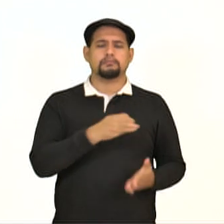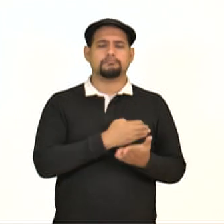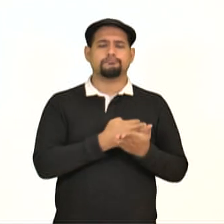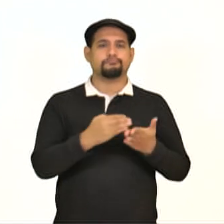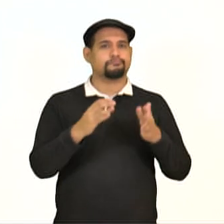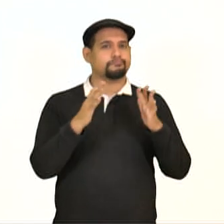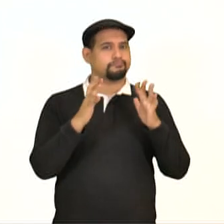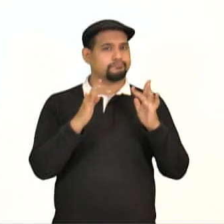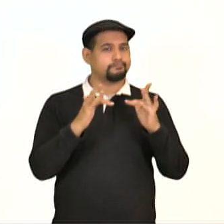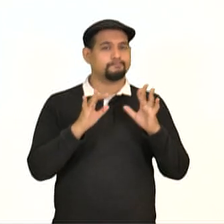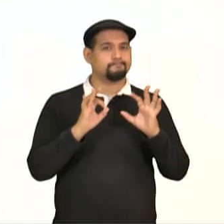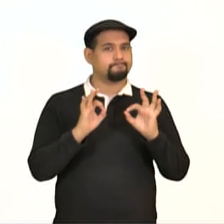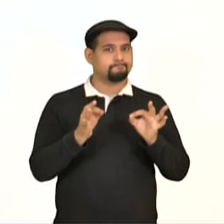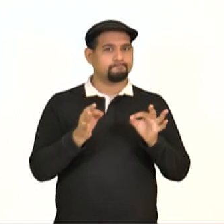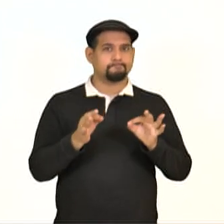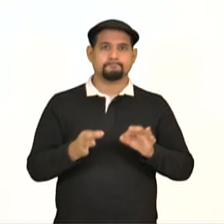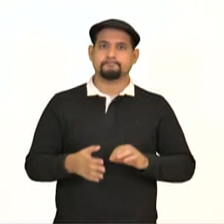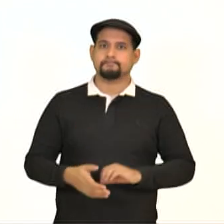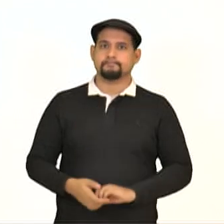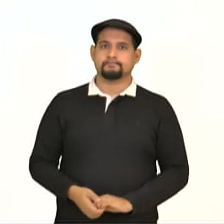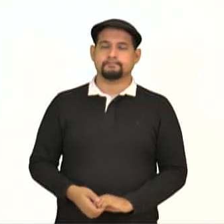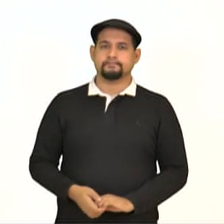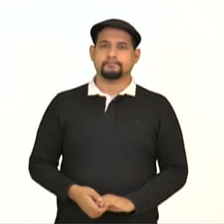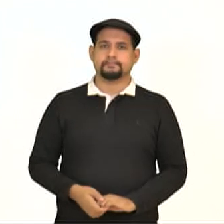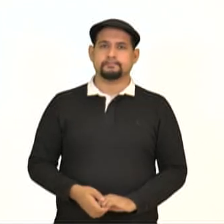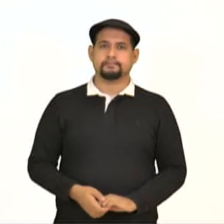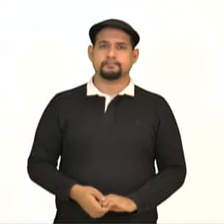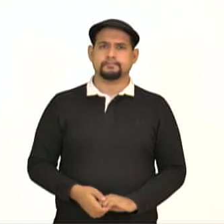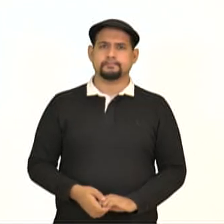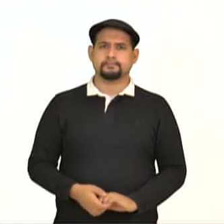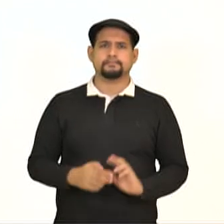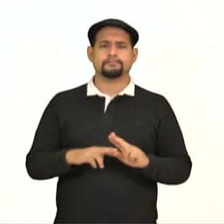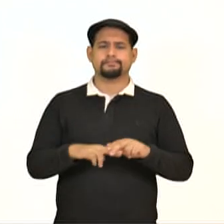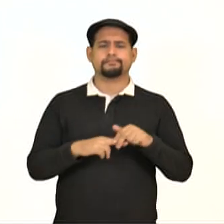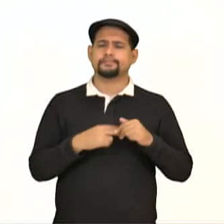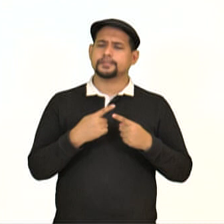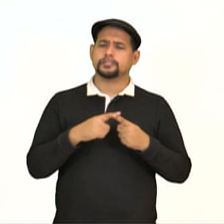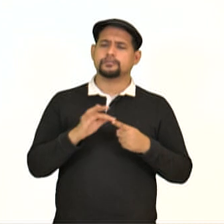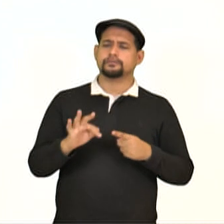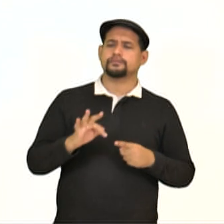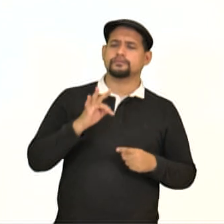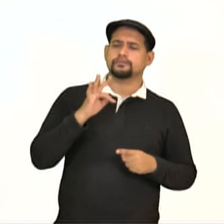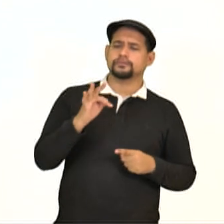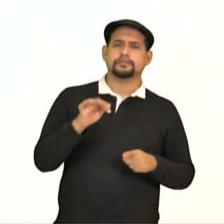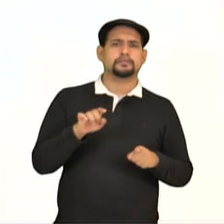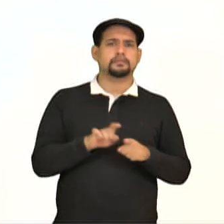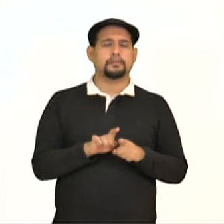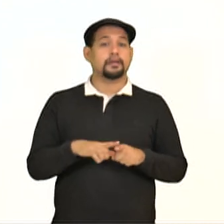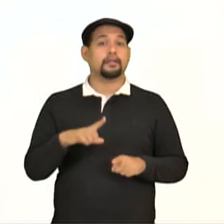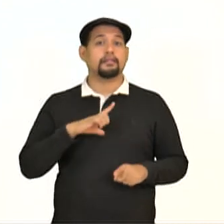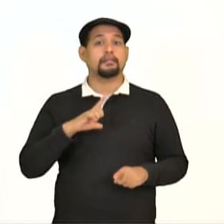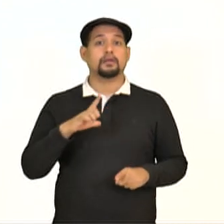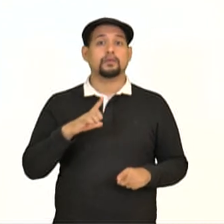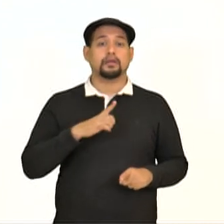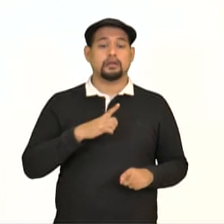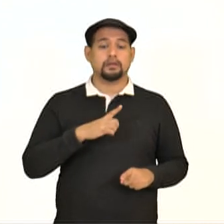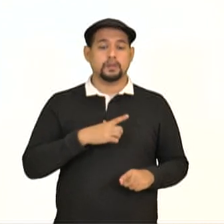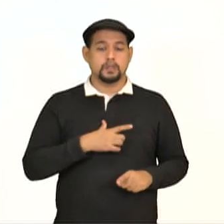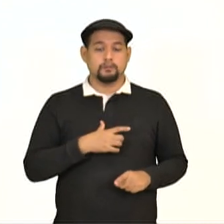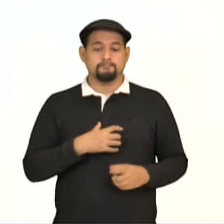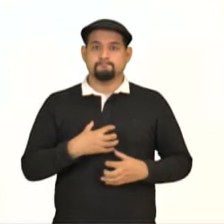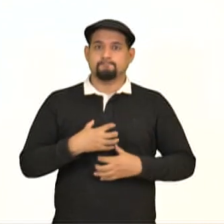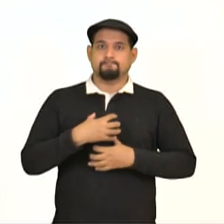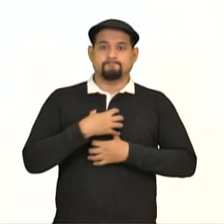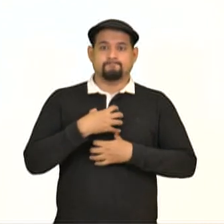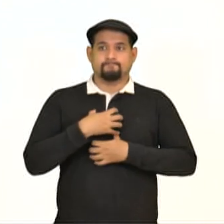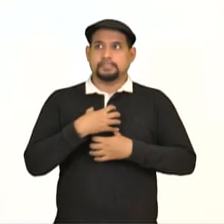no passado, tá ali no pretérito perfeito, né? Porque cedo ou tarde haveria um choque cultural. Então nós